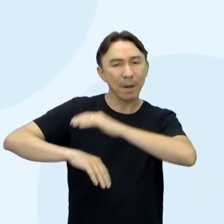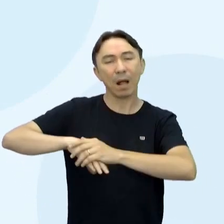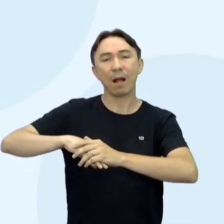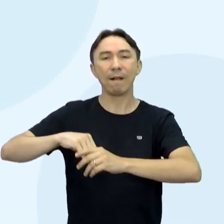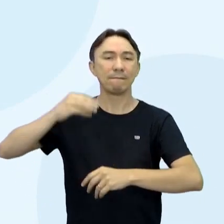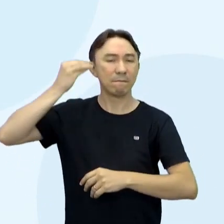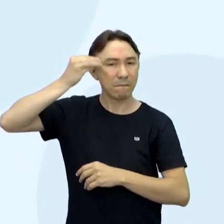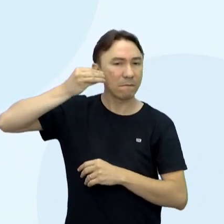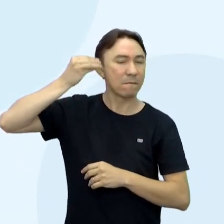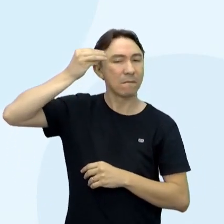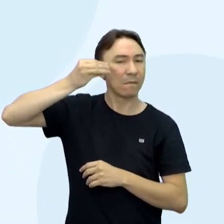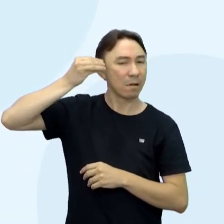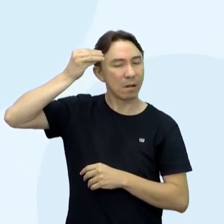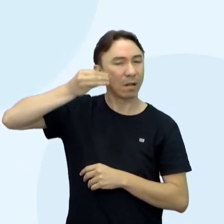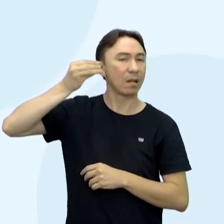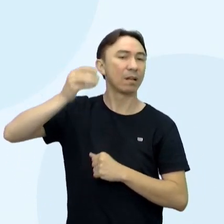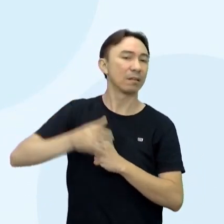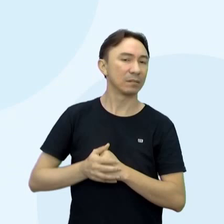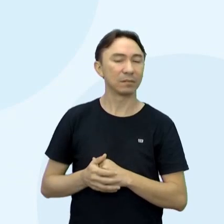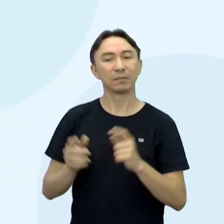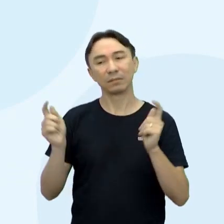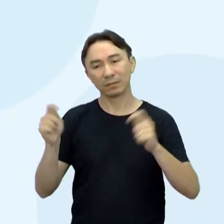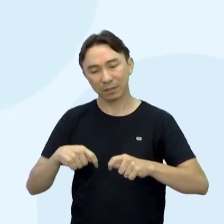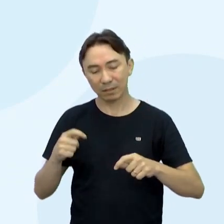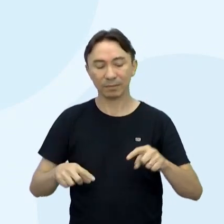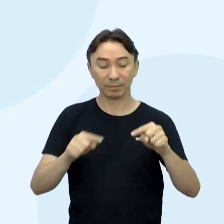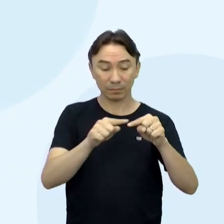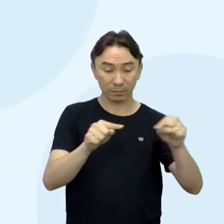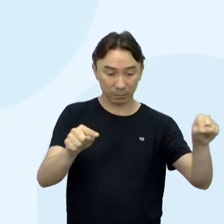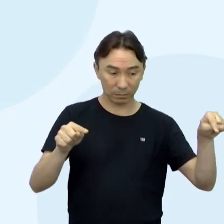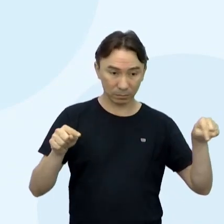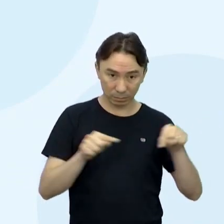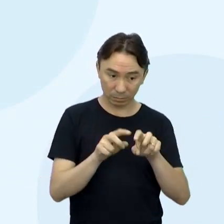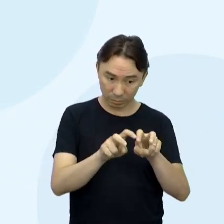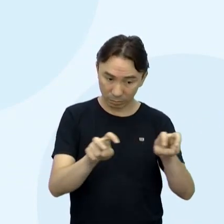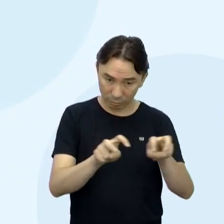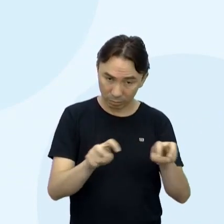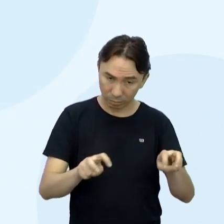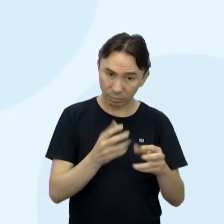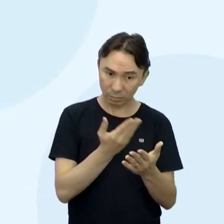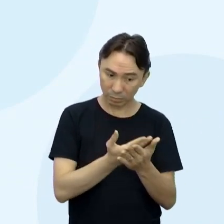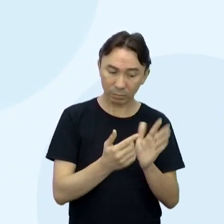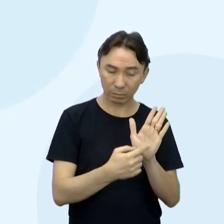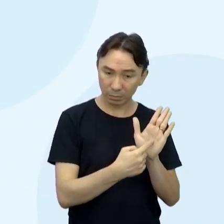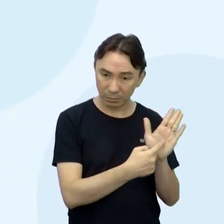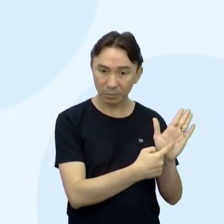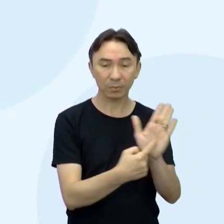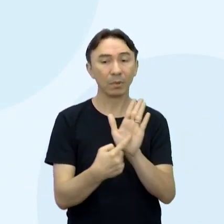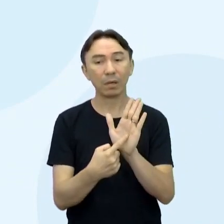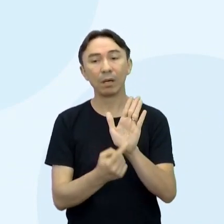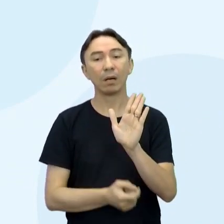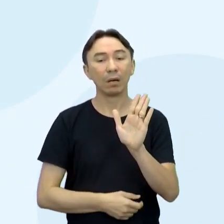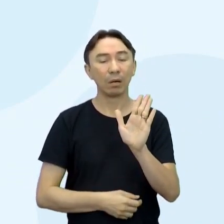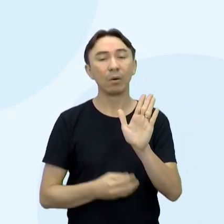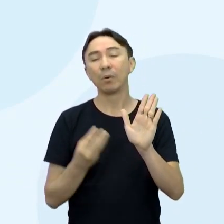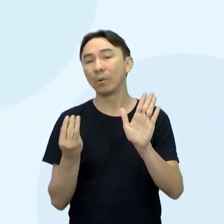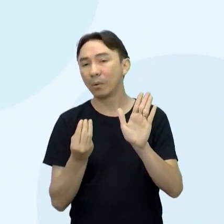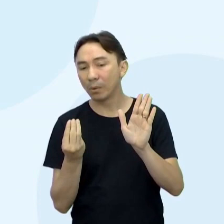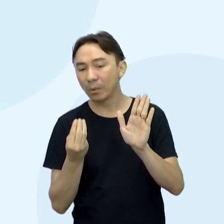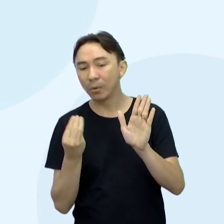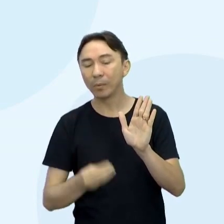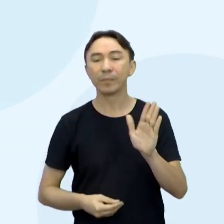experiências que você pode trazer na sala de aula, mostrando esse equilíbrio, mostrando quando o nosso